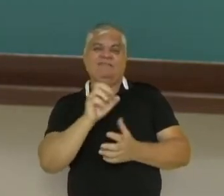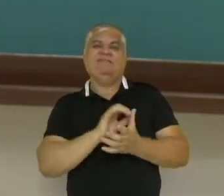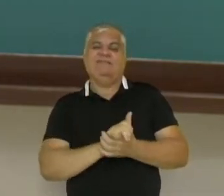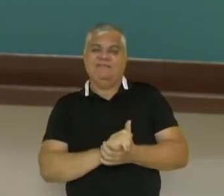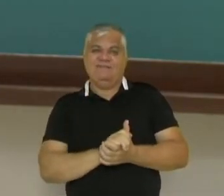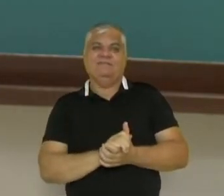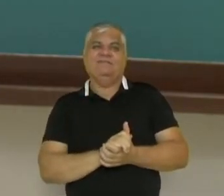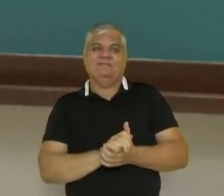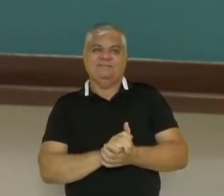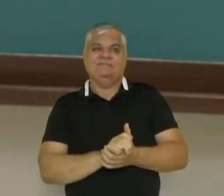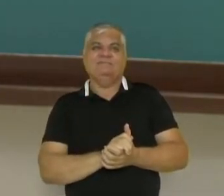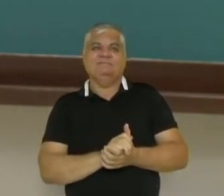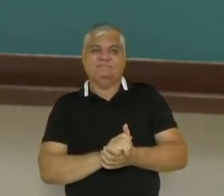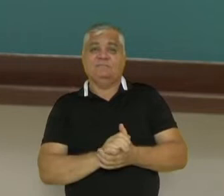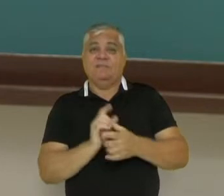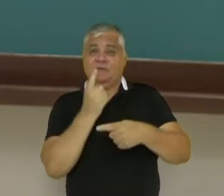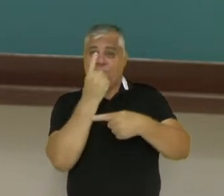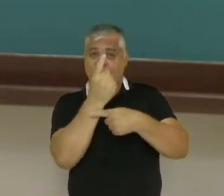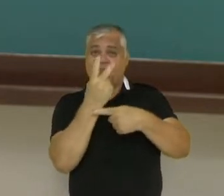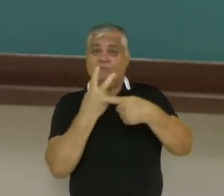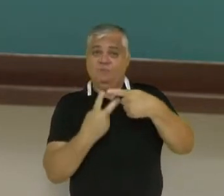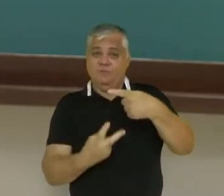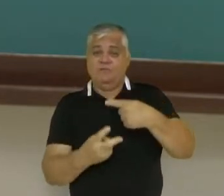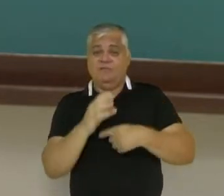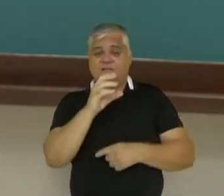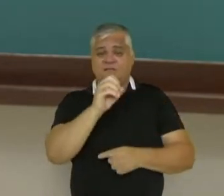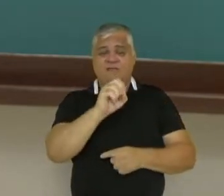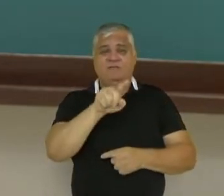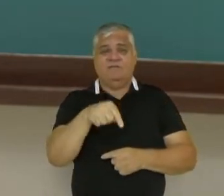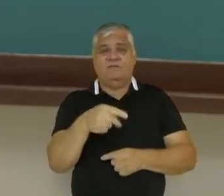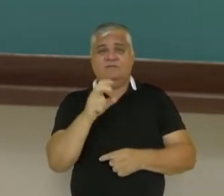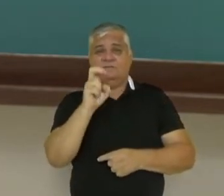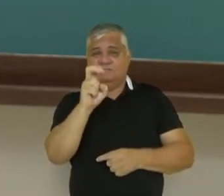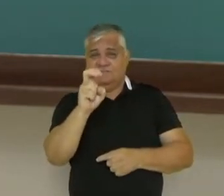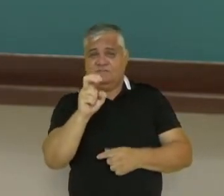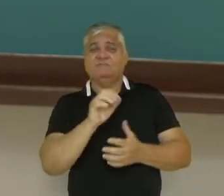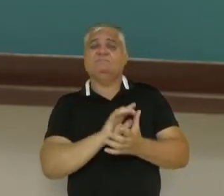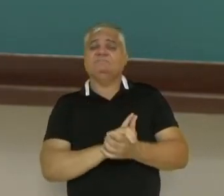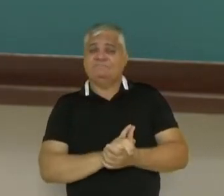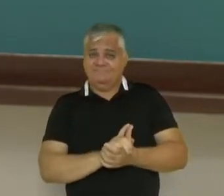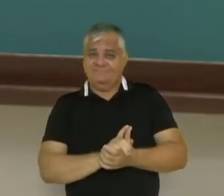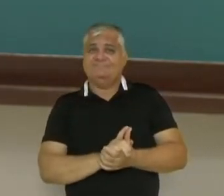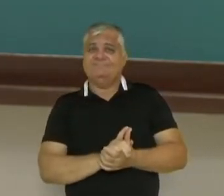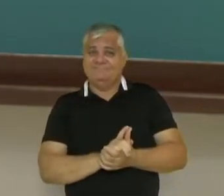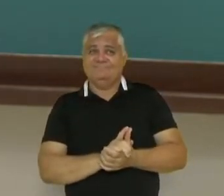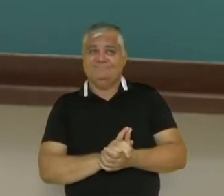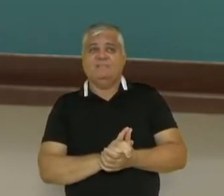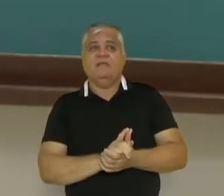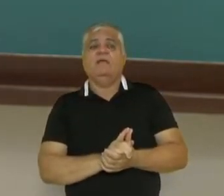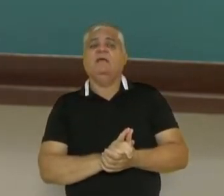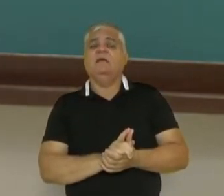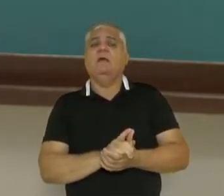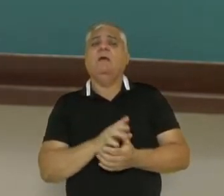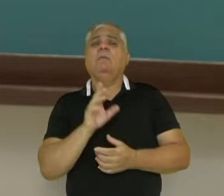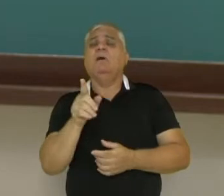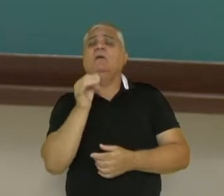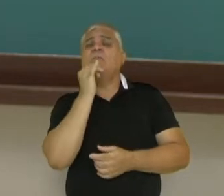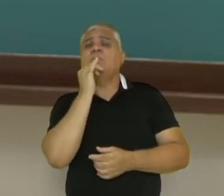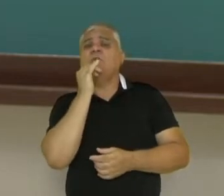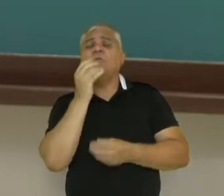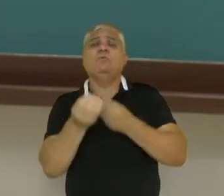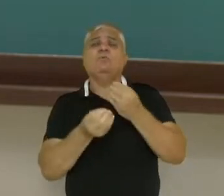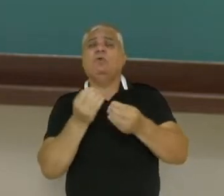por 2. 1 divididos por 2 dá 0,5. Está aqui na forma decimal. Se eu quiser na